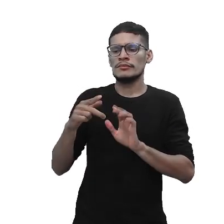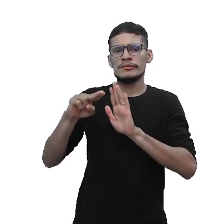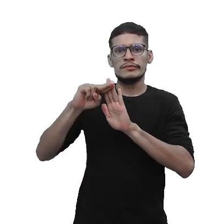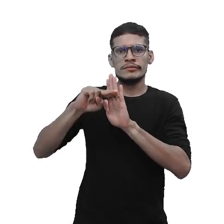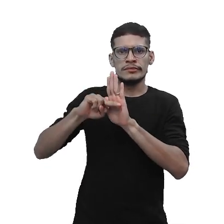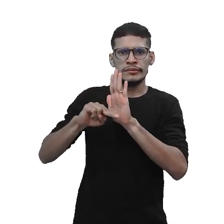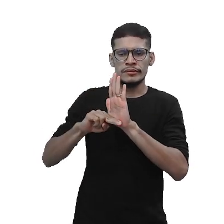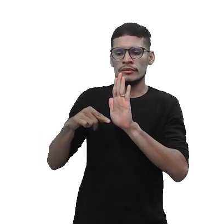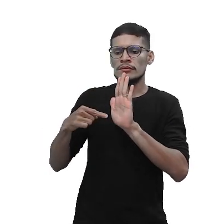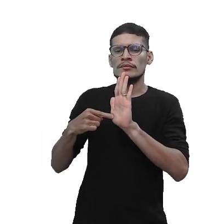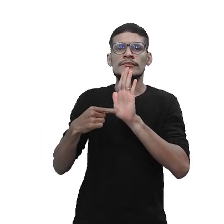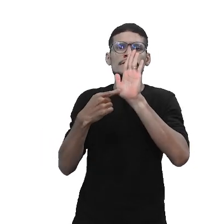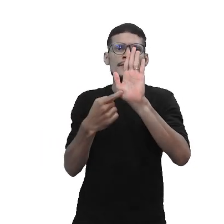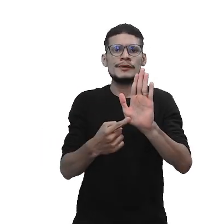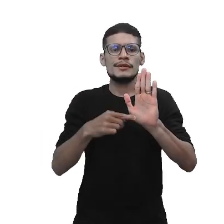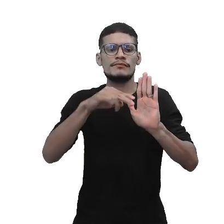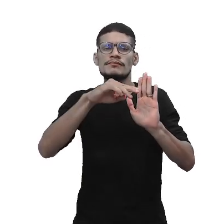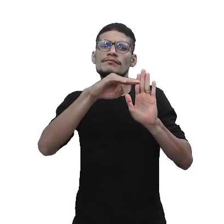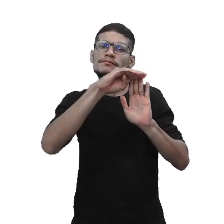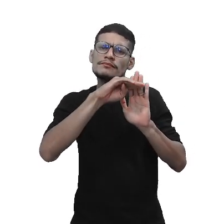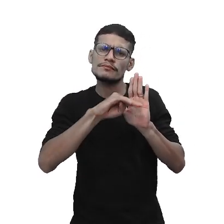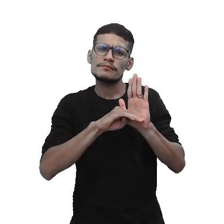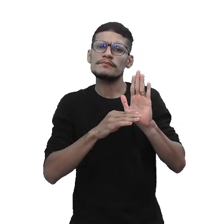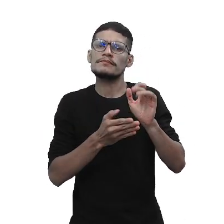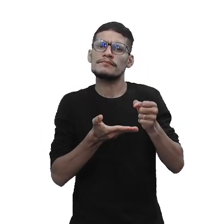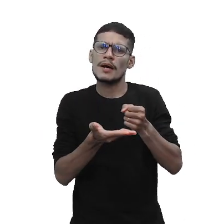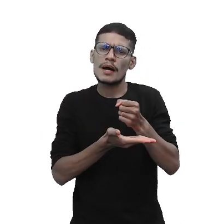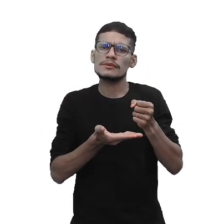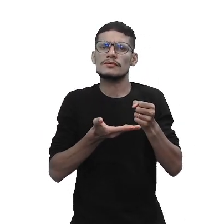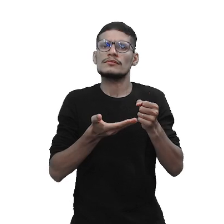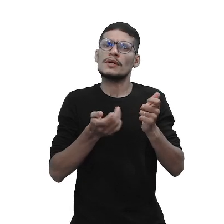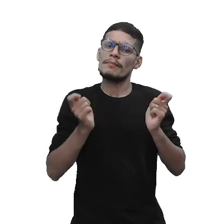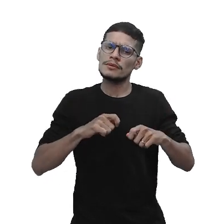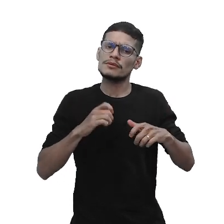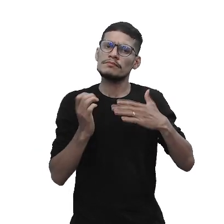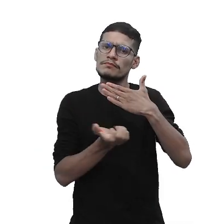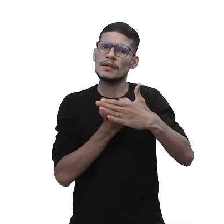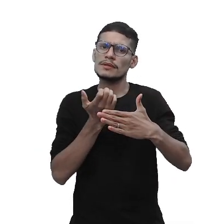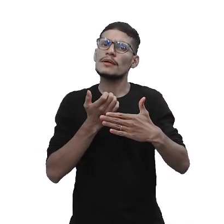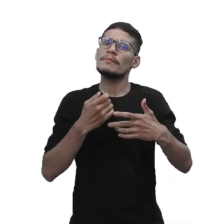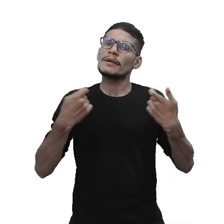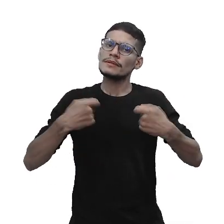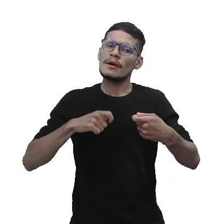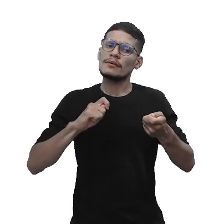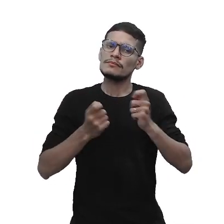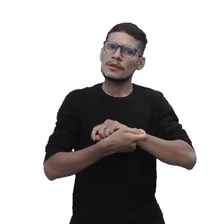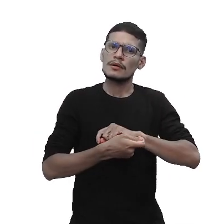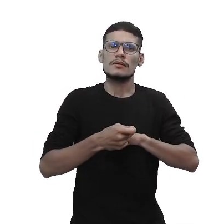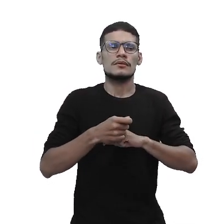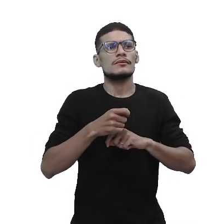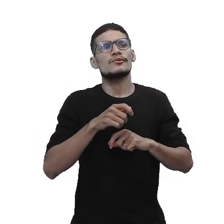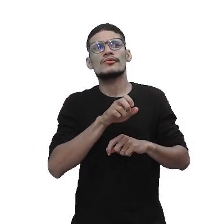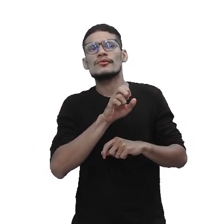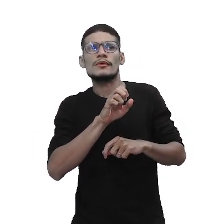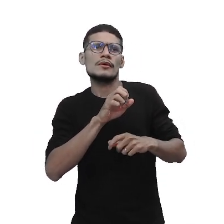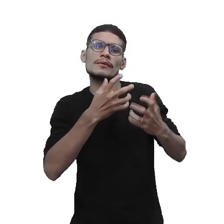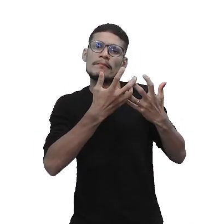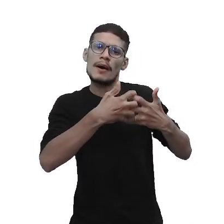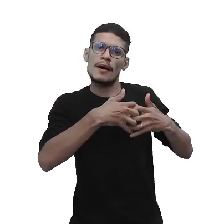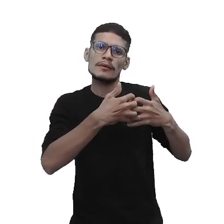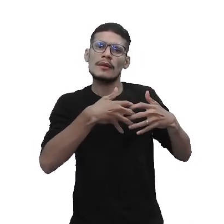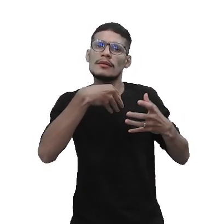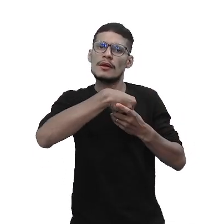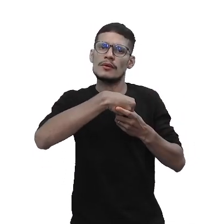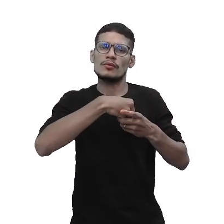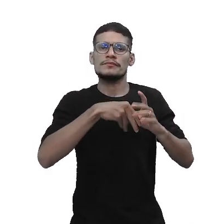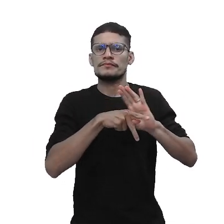mínimos estabelecidos para as empresas estarem fazendo, ou adequando as máquinas que elas já têm para estar seguindo